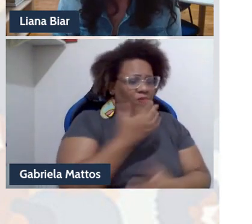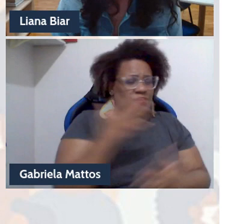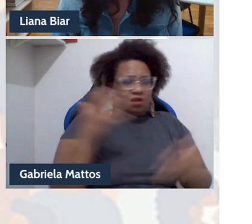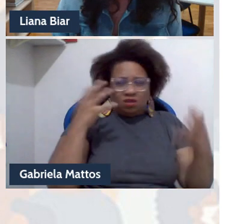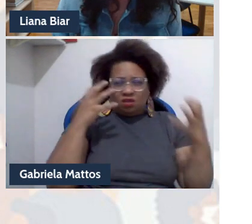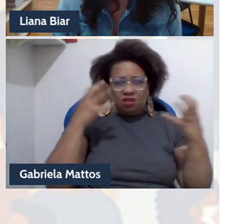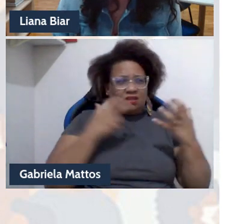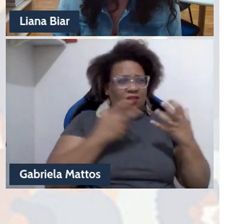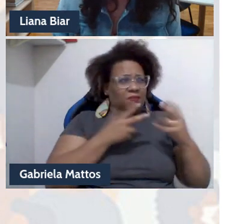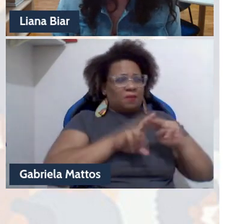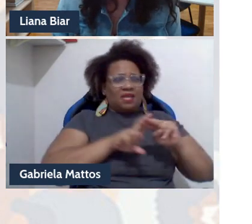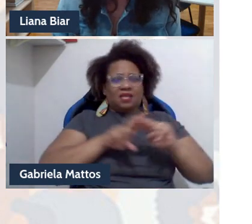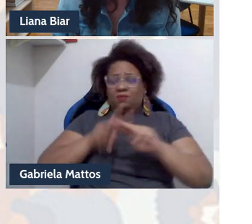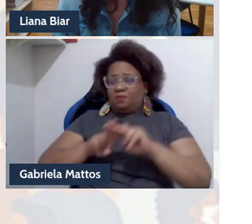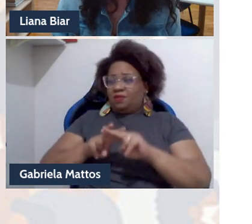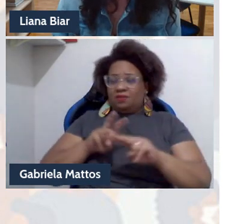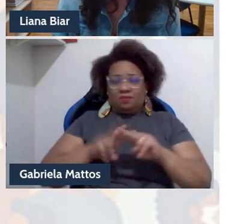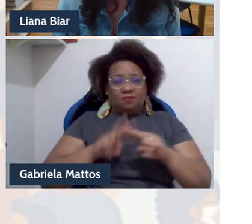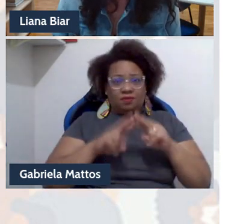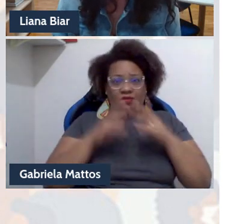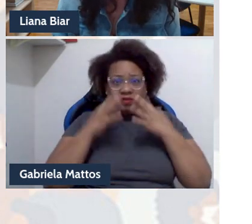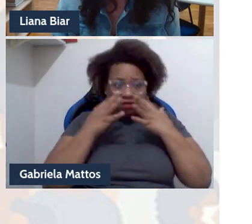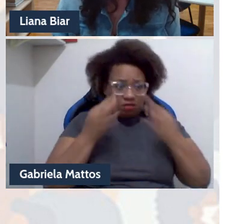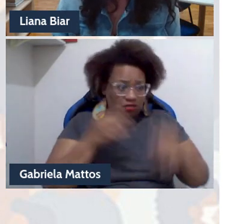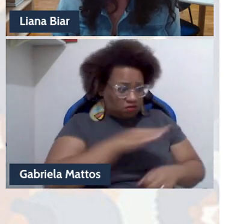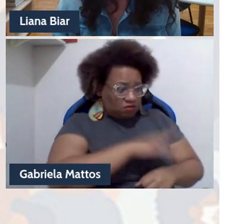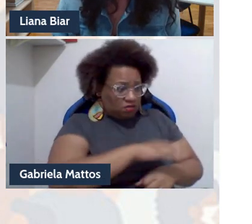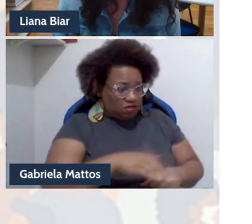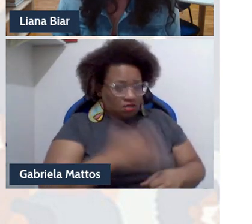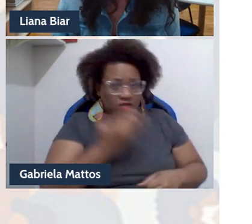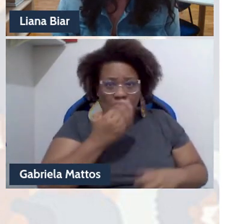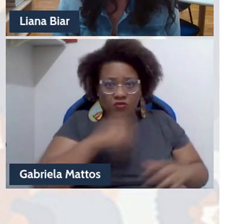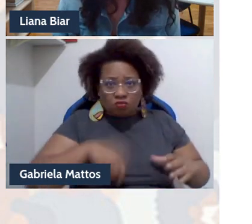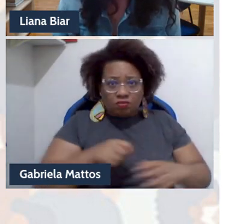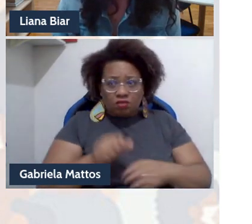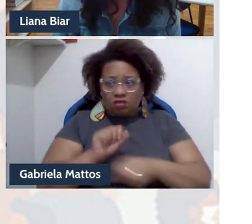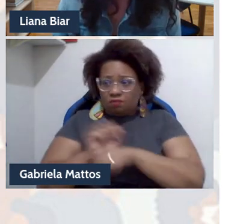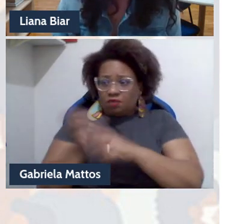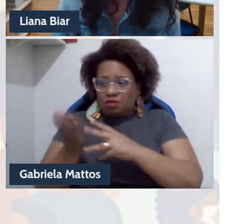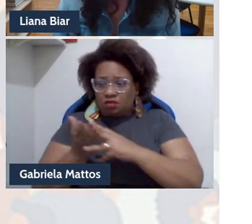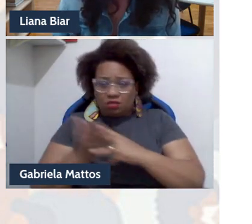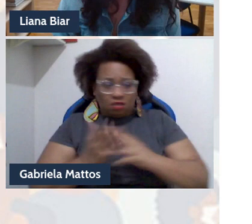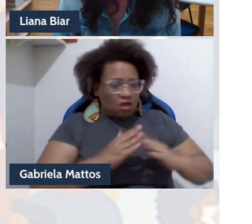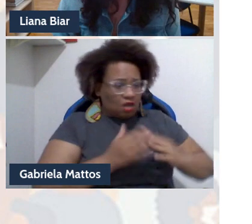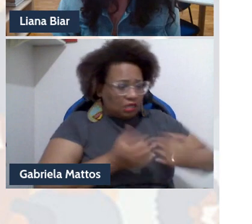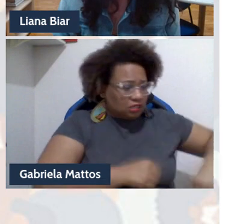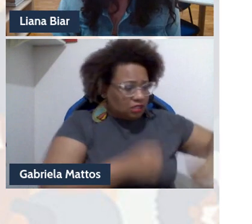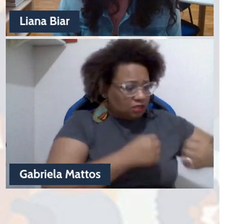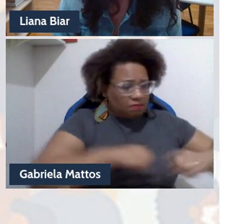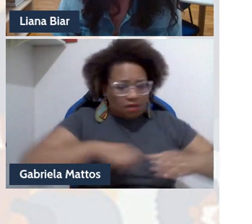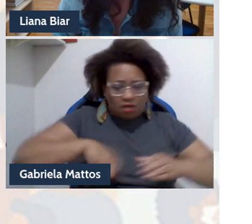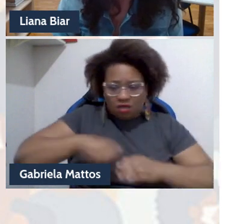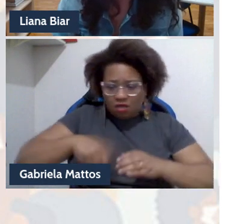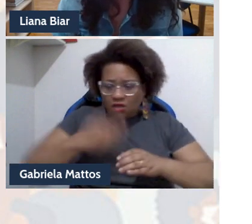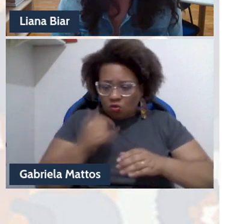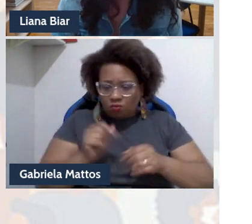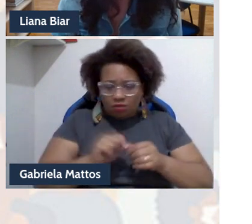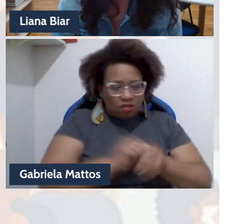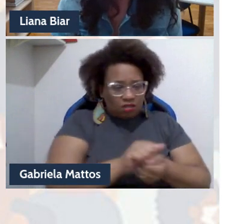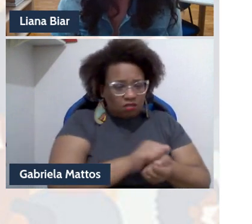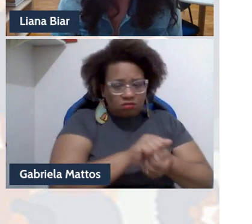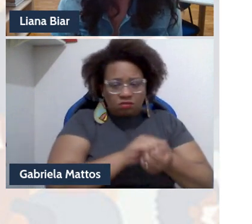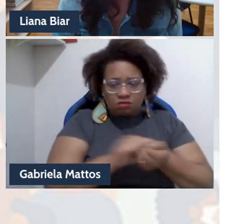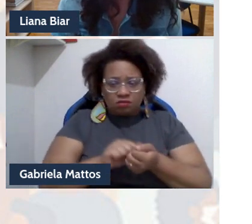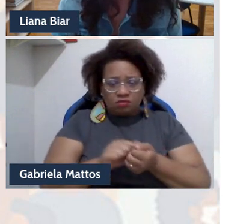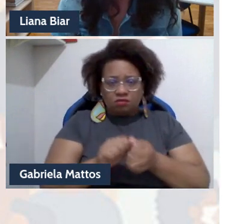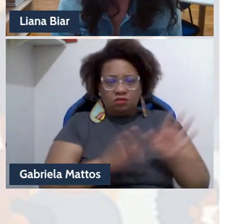aprisionada. E atenção para a criança e comida, eram pequenas pausas para fazer essas limpezas da casa, limpar alimento, fazer comida, e o resto, às